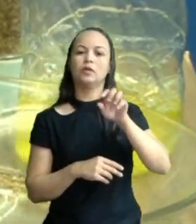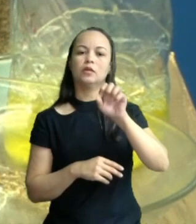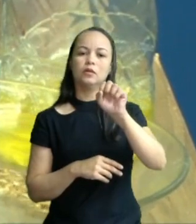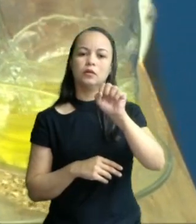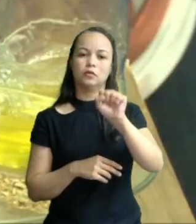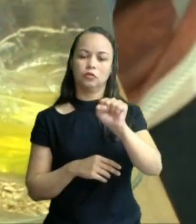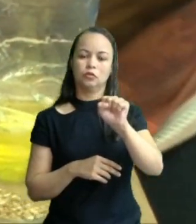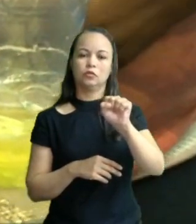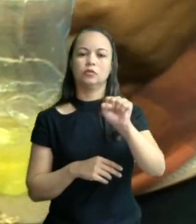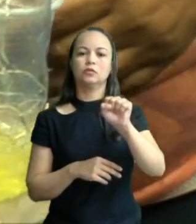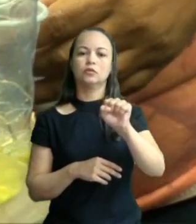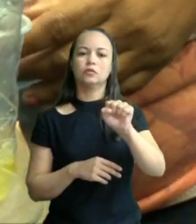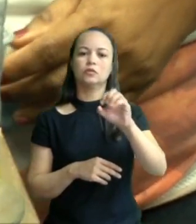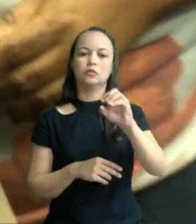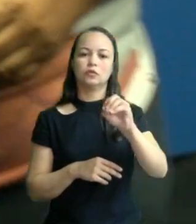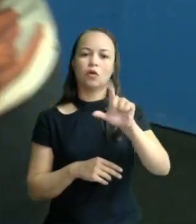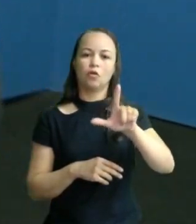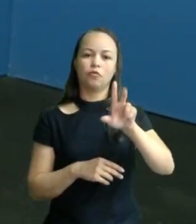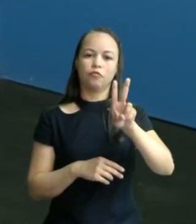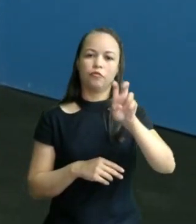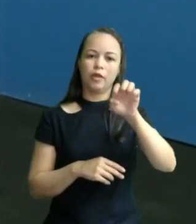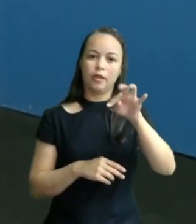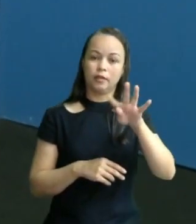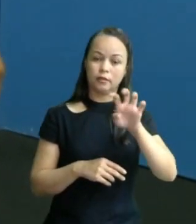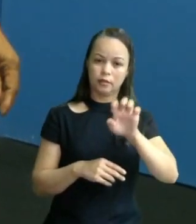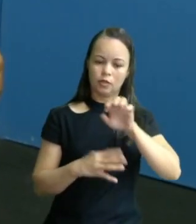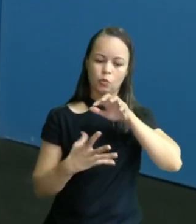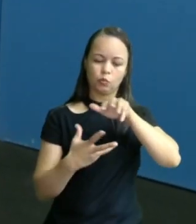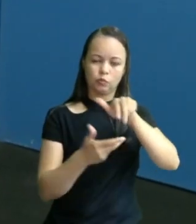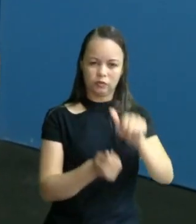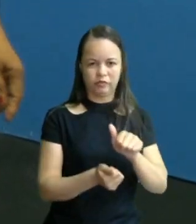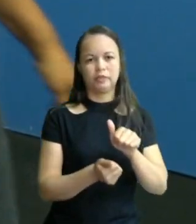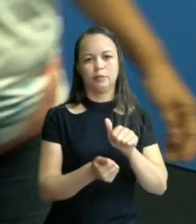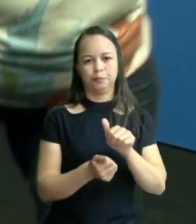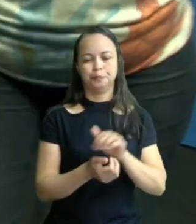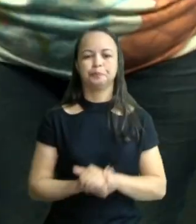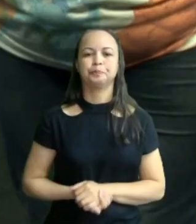o solvente universal. É isso? Vamos lá, vamos voltar para cá.